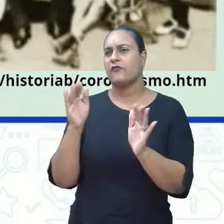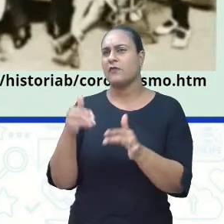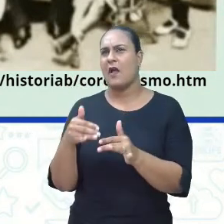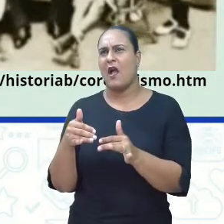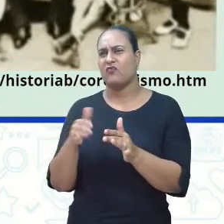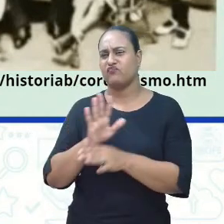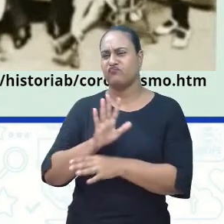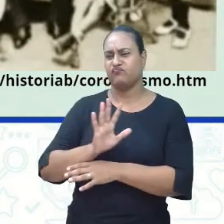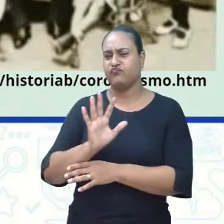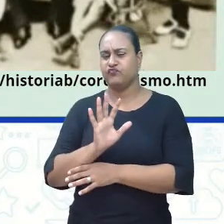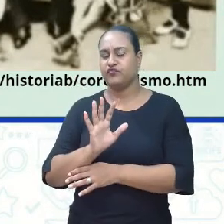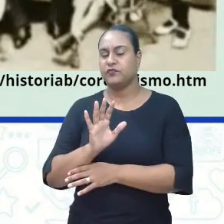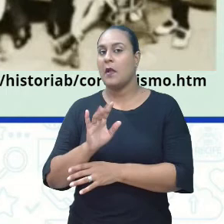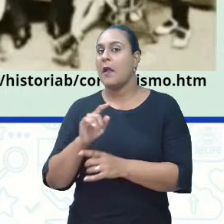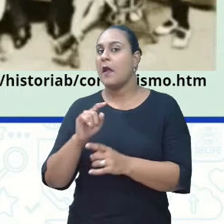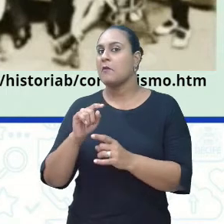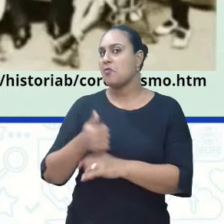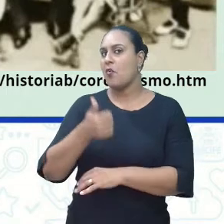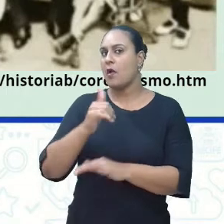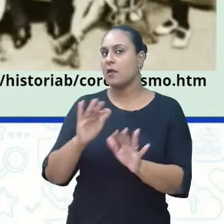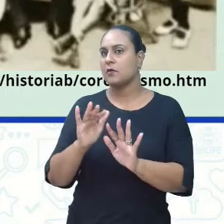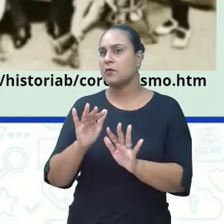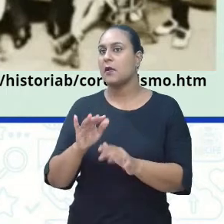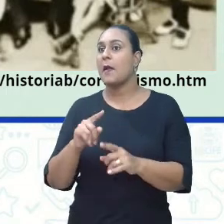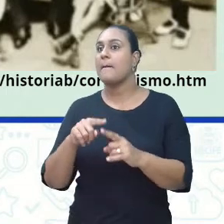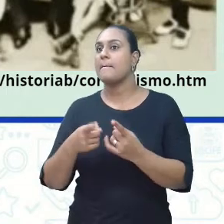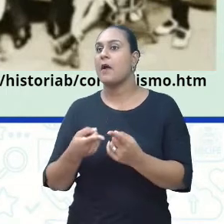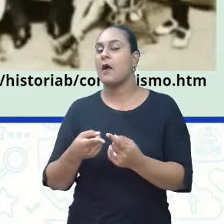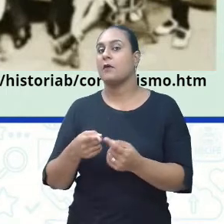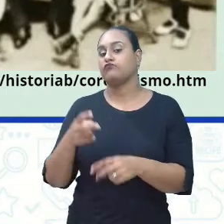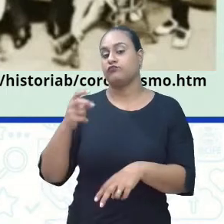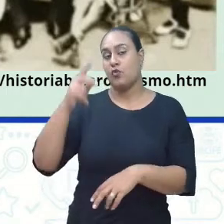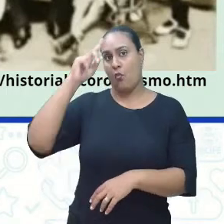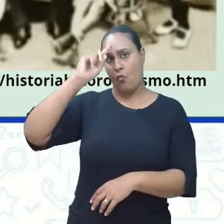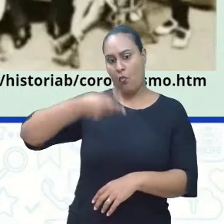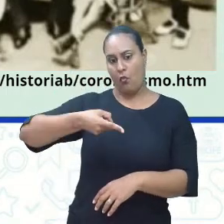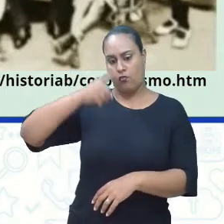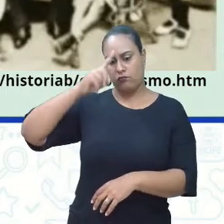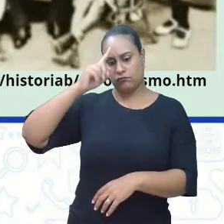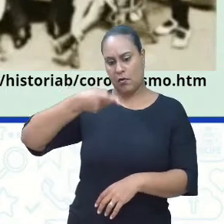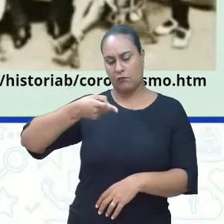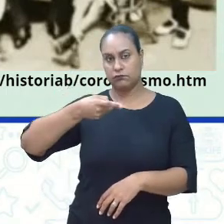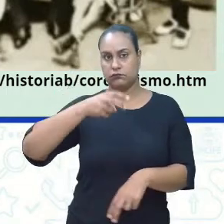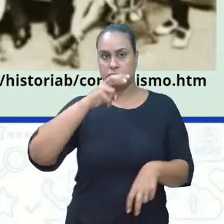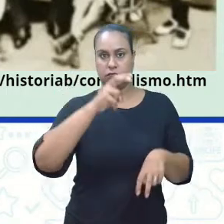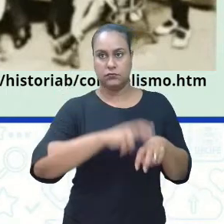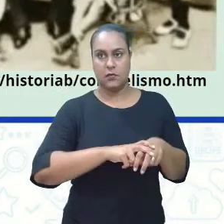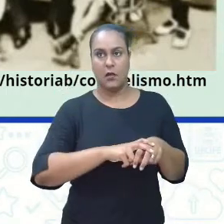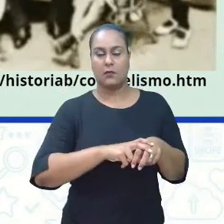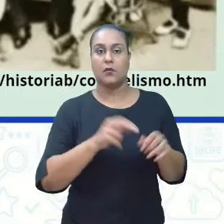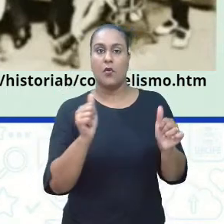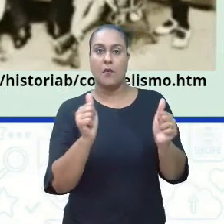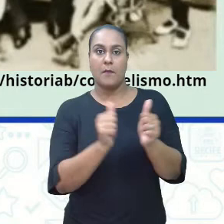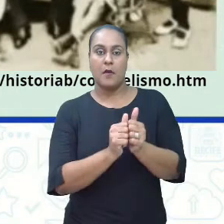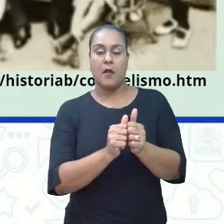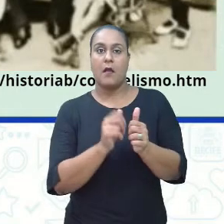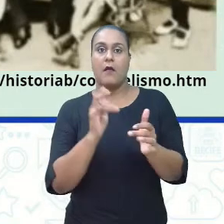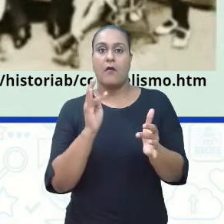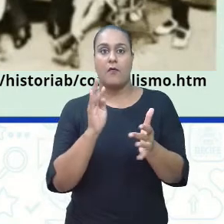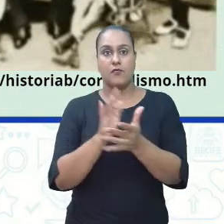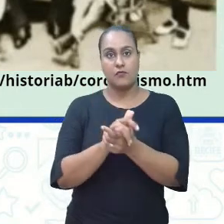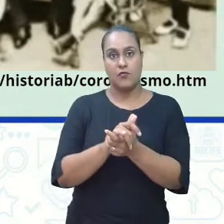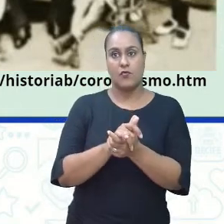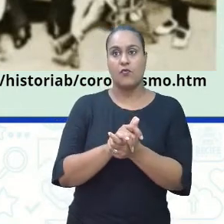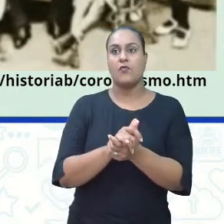qualidade, mas estão lá, né? Está o coronel sentado, acompanhando da sua esposa, dos seus outros filhos e de